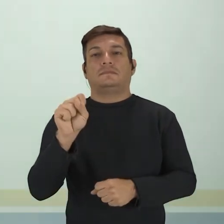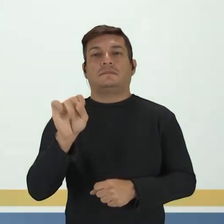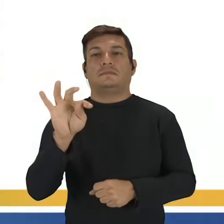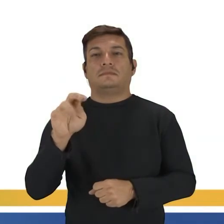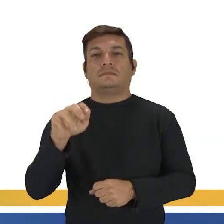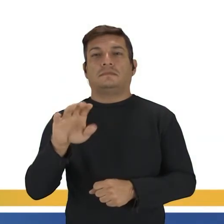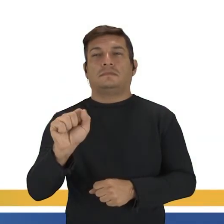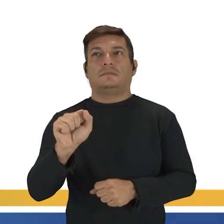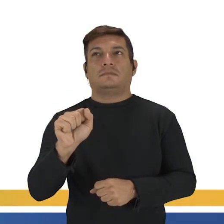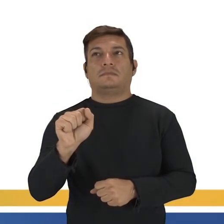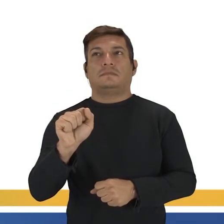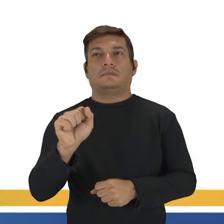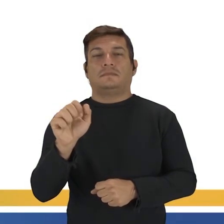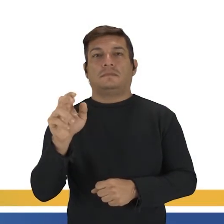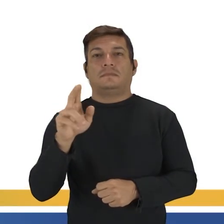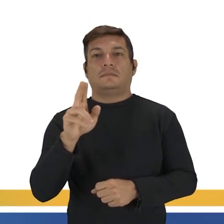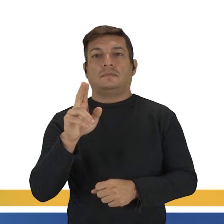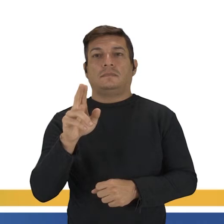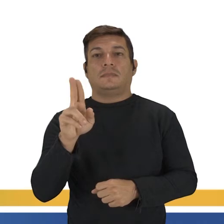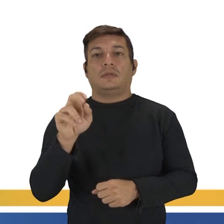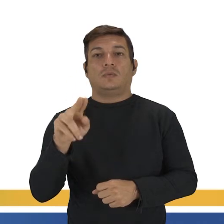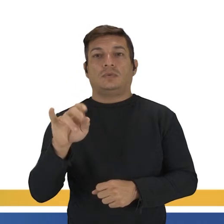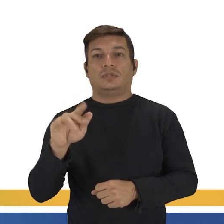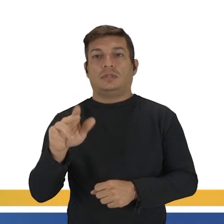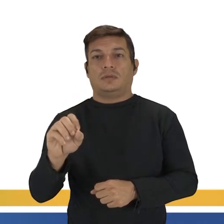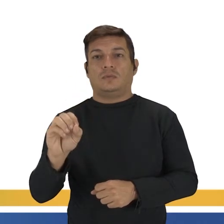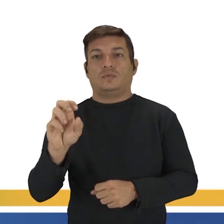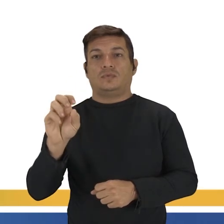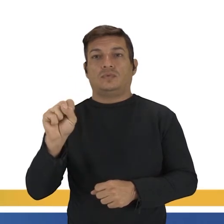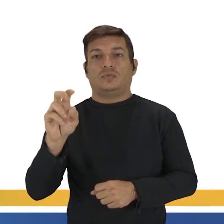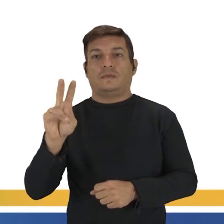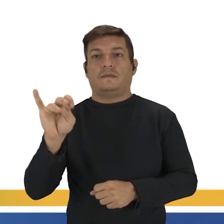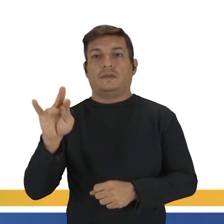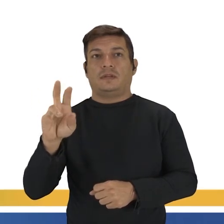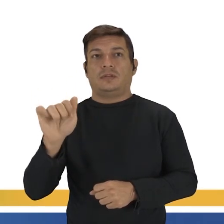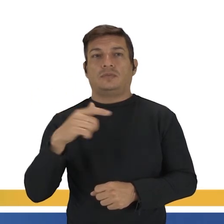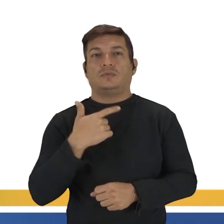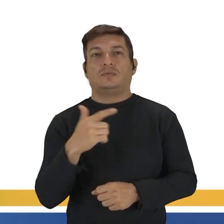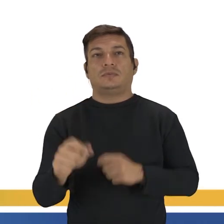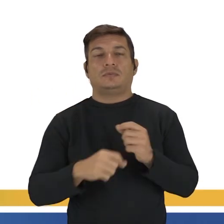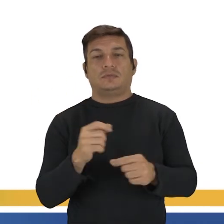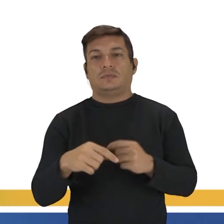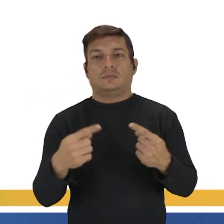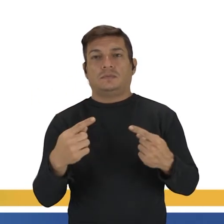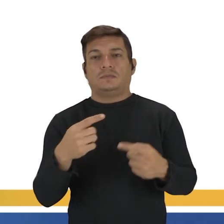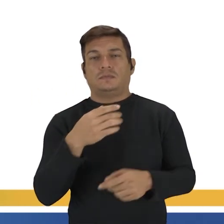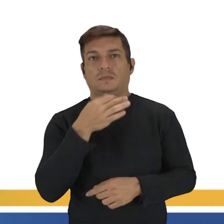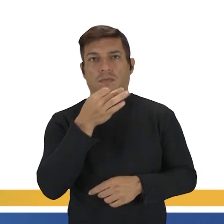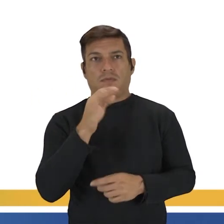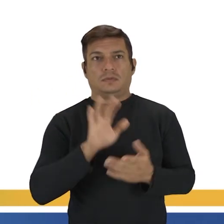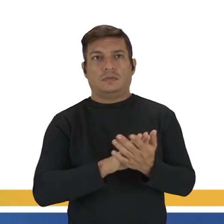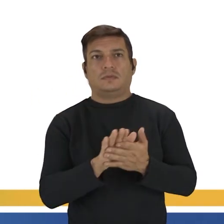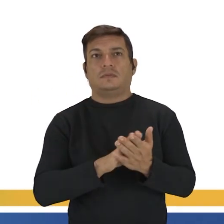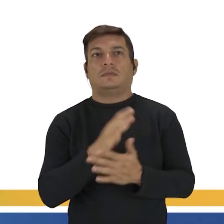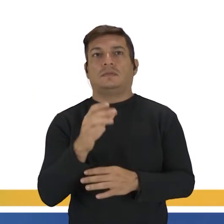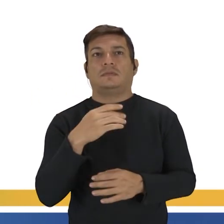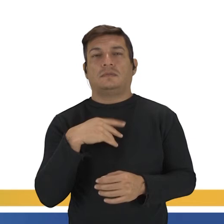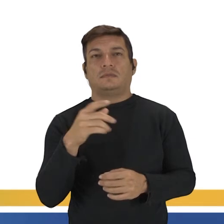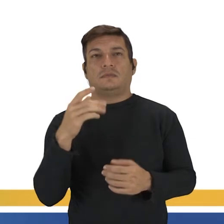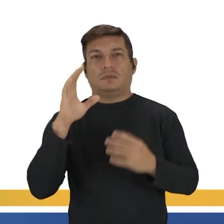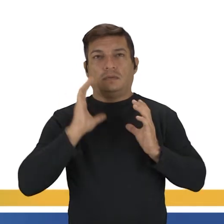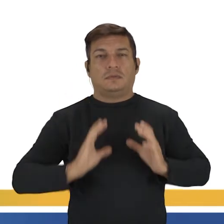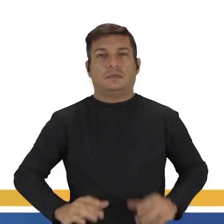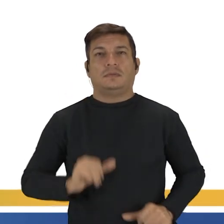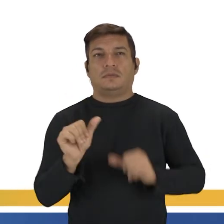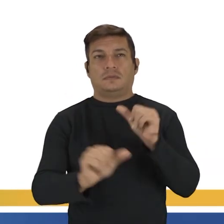na União Soviética? Vejamos a tela. Não se admitia nenhum tipo de oposição, uma simples suspeita de um